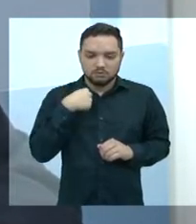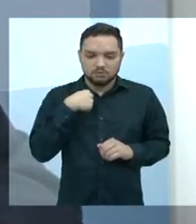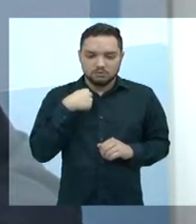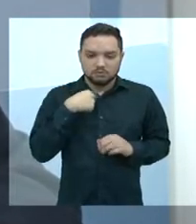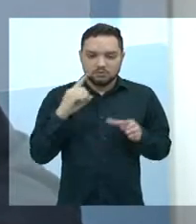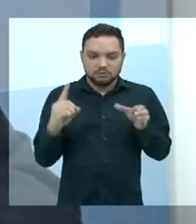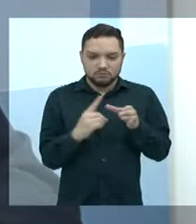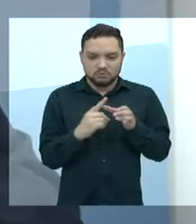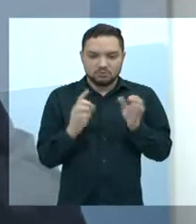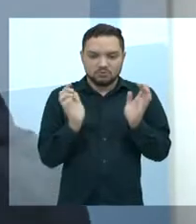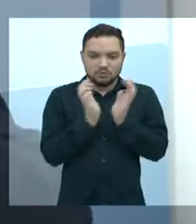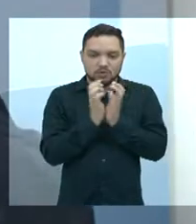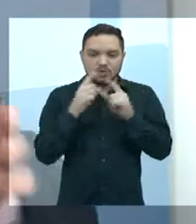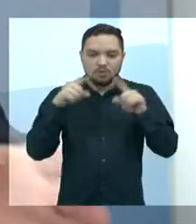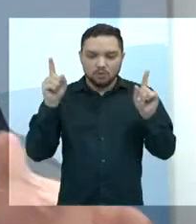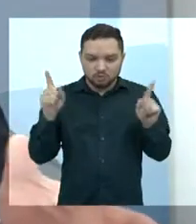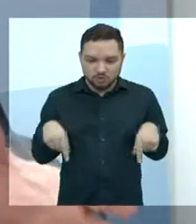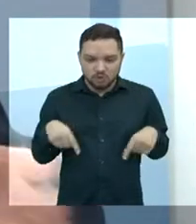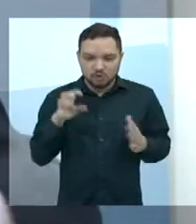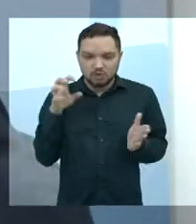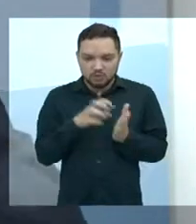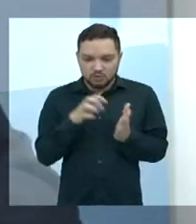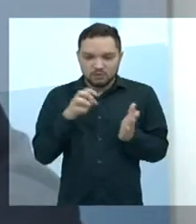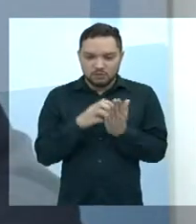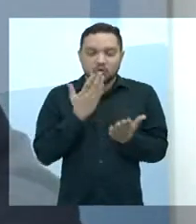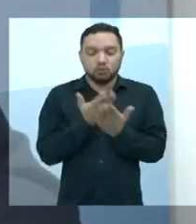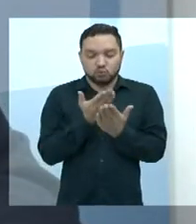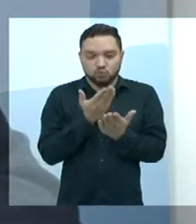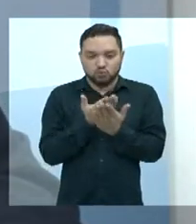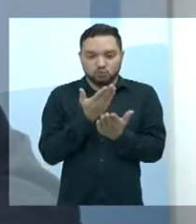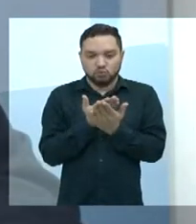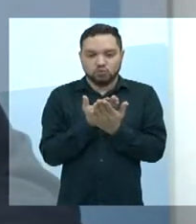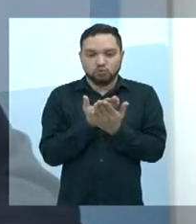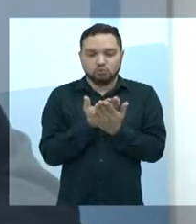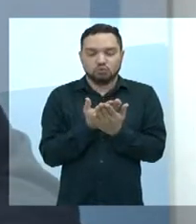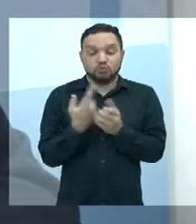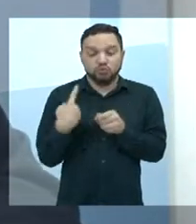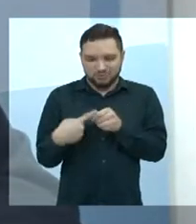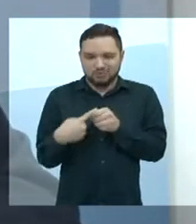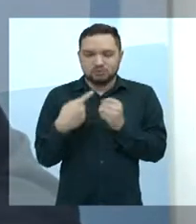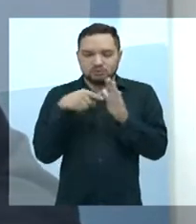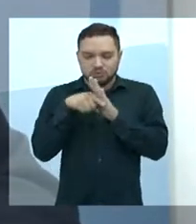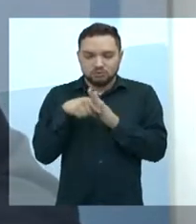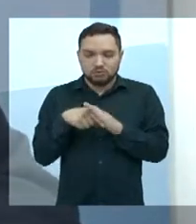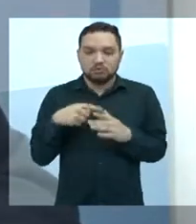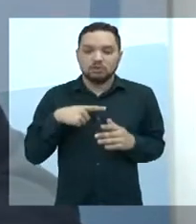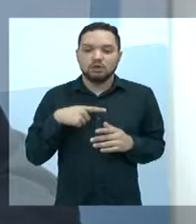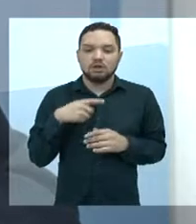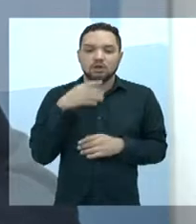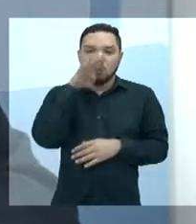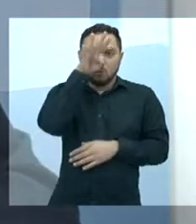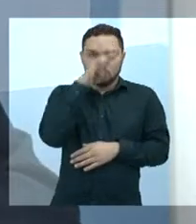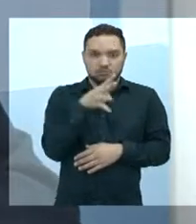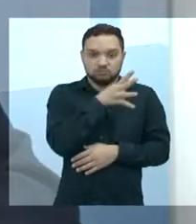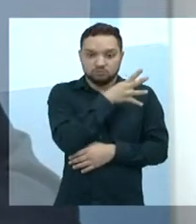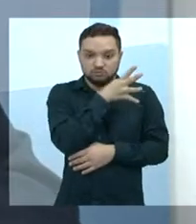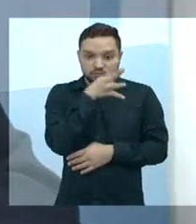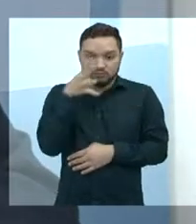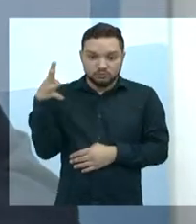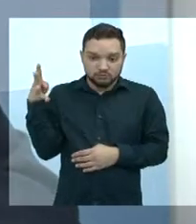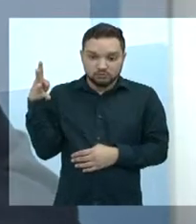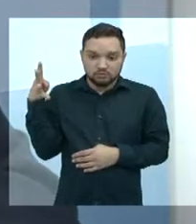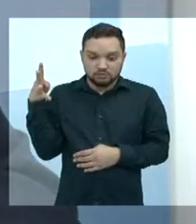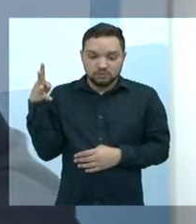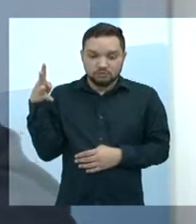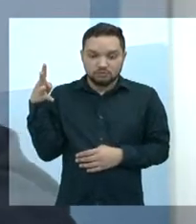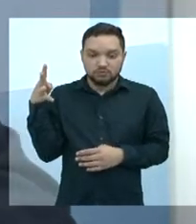Departamento de Projetos da Coelce, que eu ia fazer os estudos no interior, nós tínhamos uma planilhazinha. Ali, quando